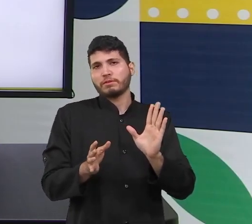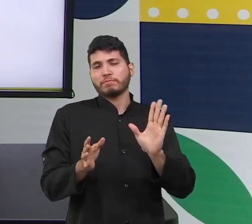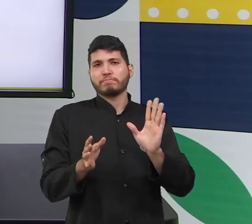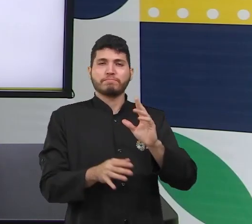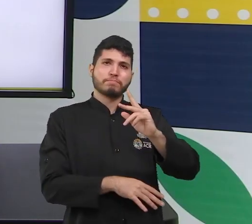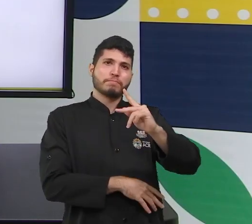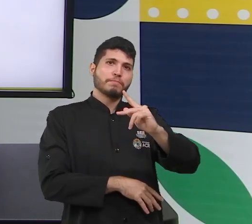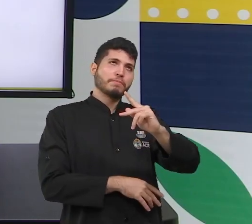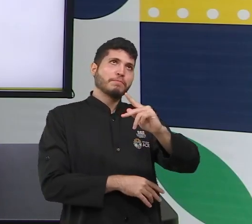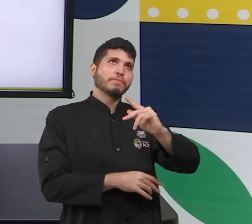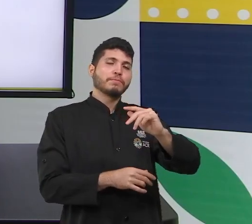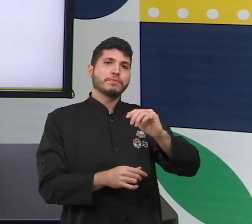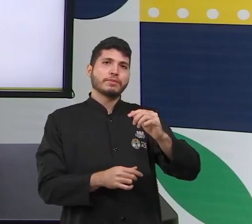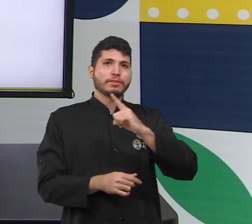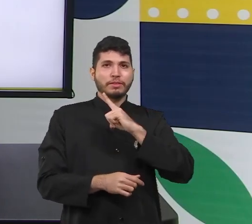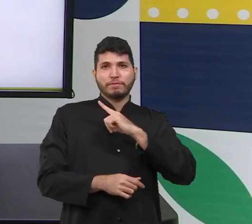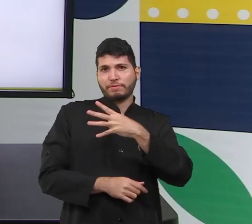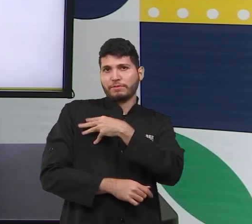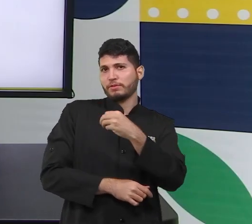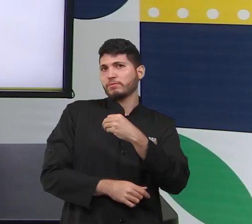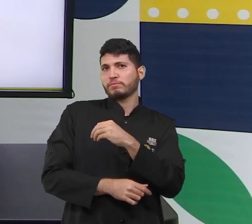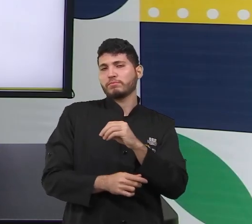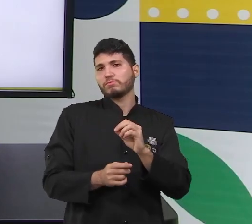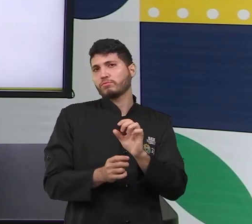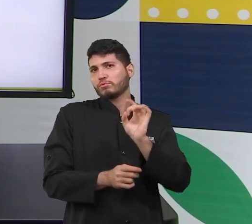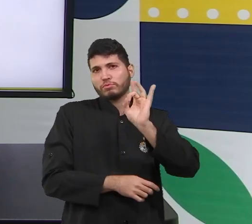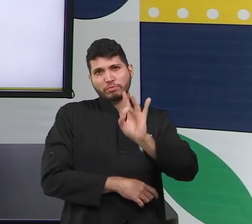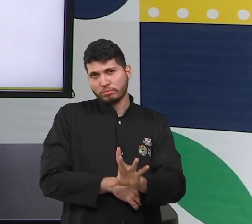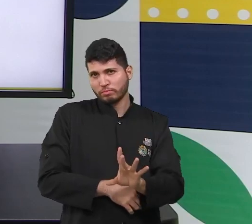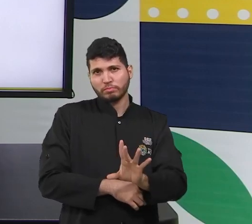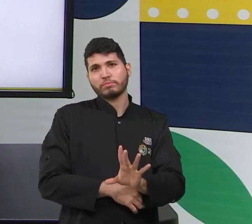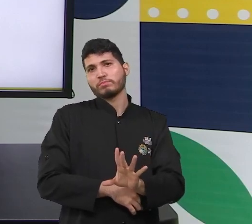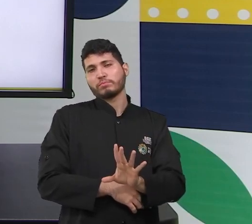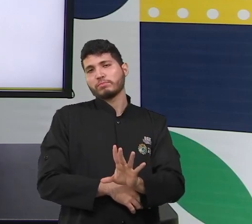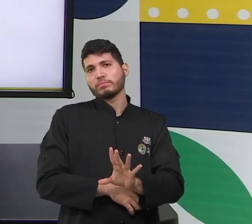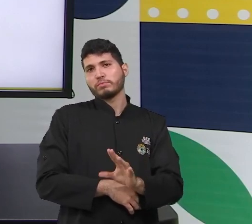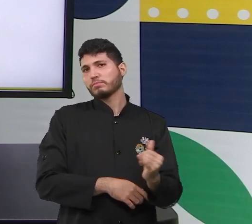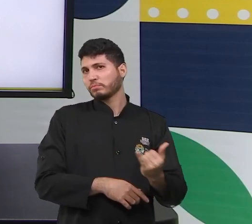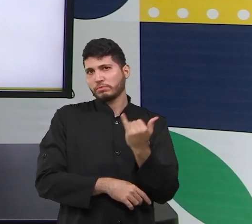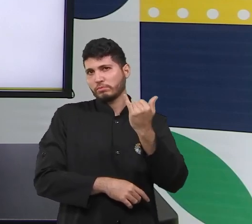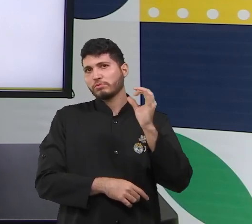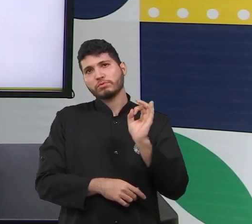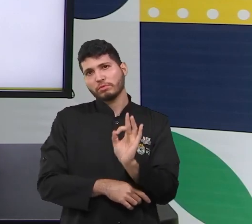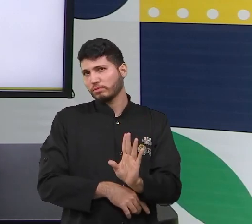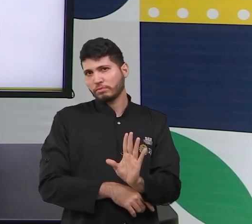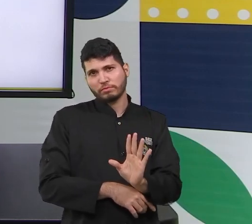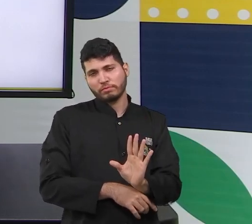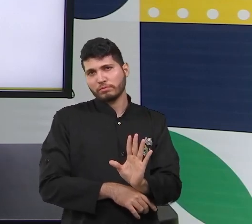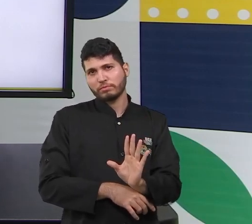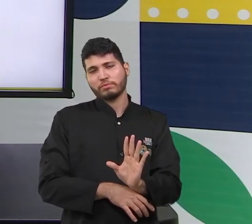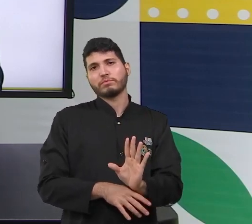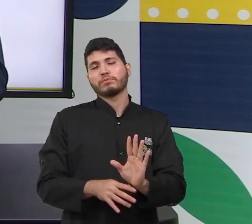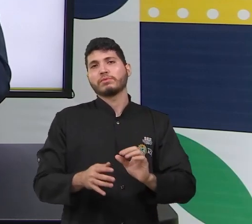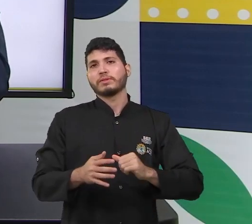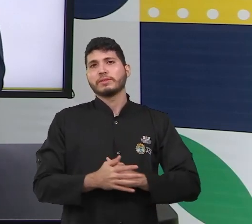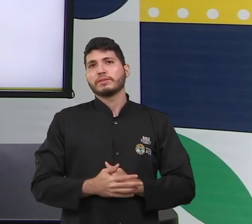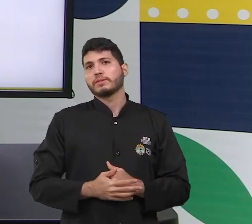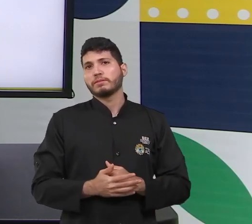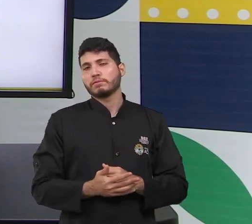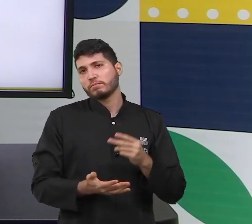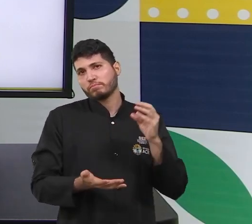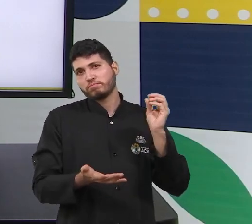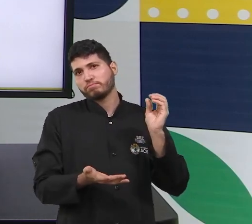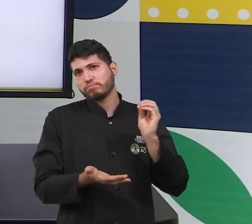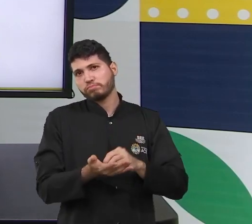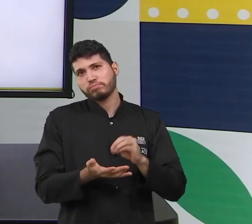um filho homem. Então nós carregamos ao longo da Idade Média, da Idade Contemporânea, quando a sociedade